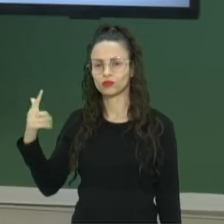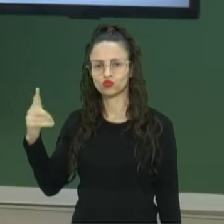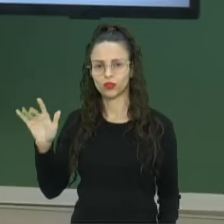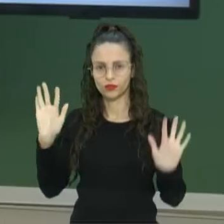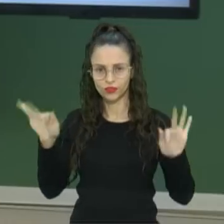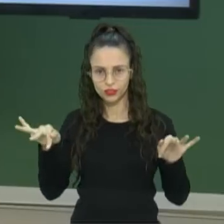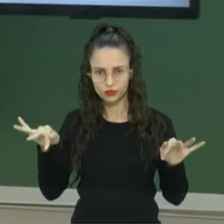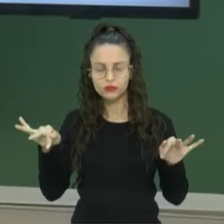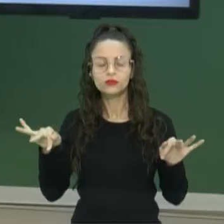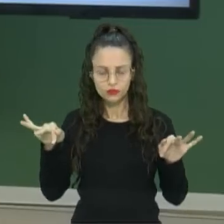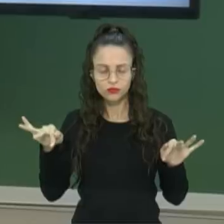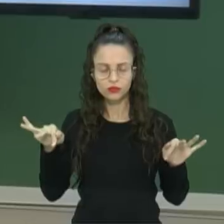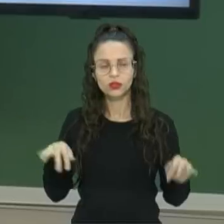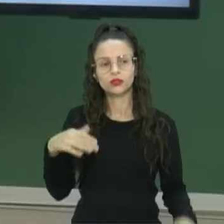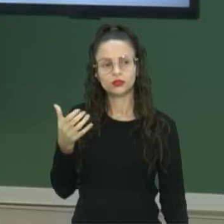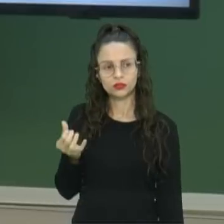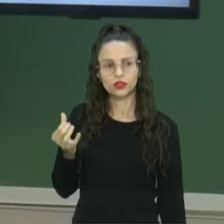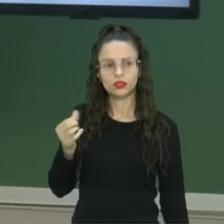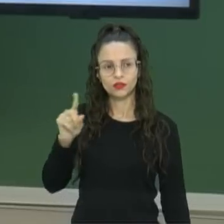infinitamente. Então, deu